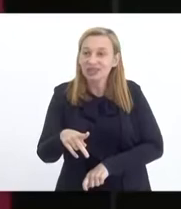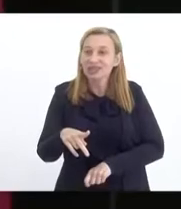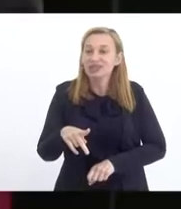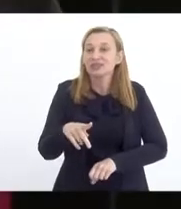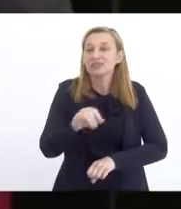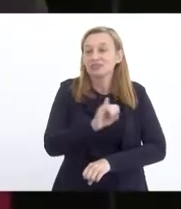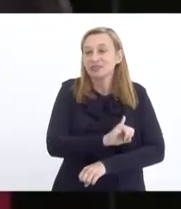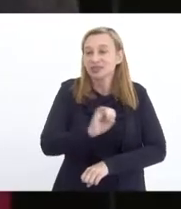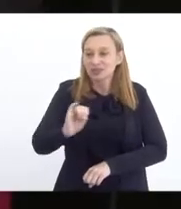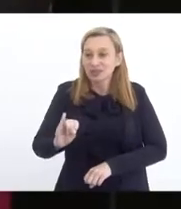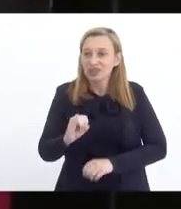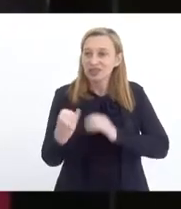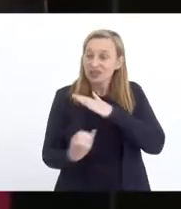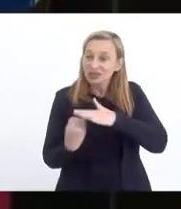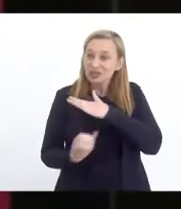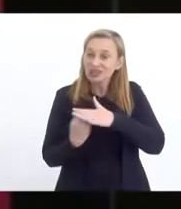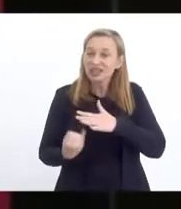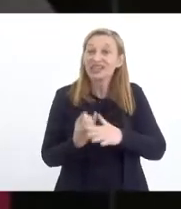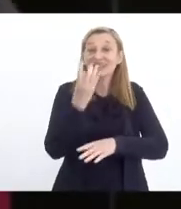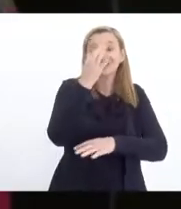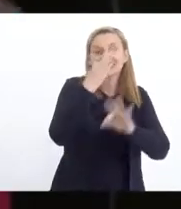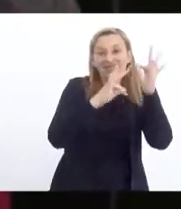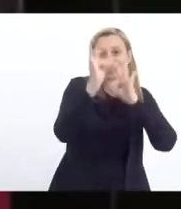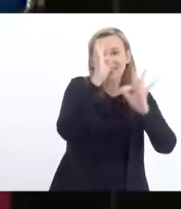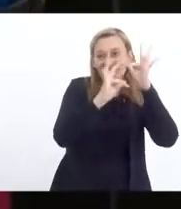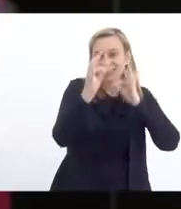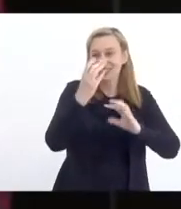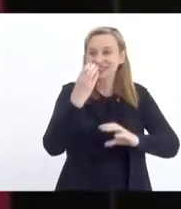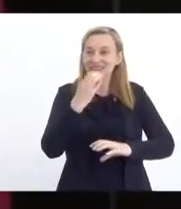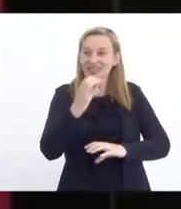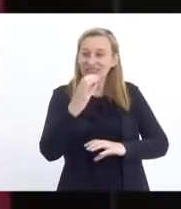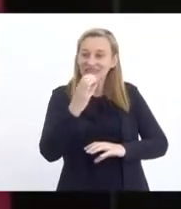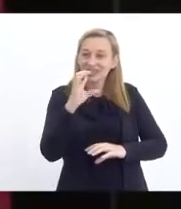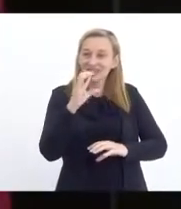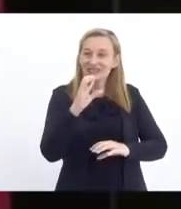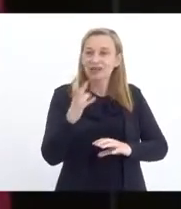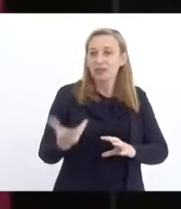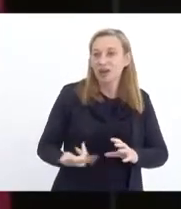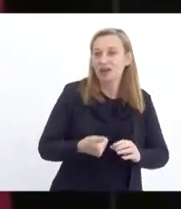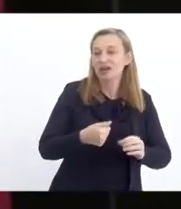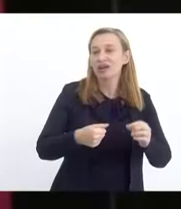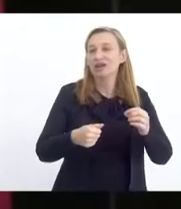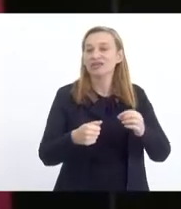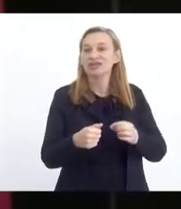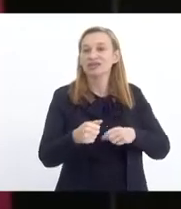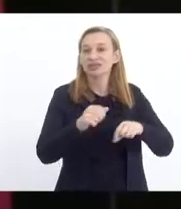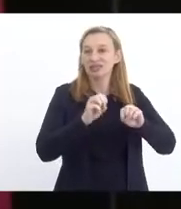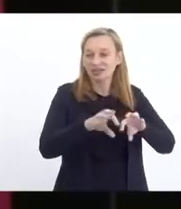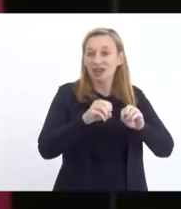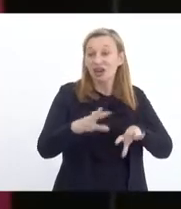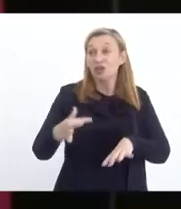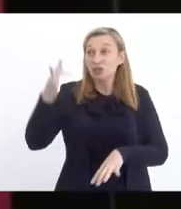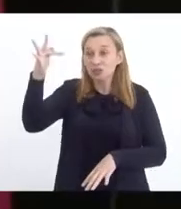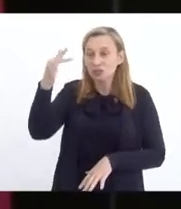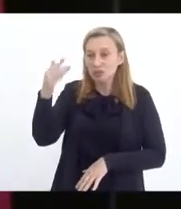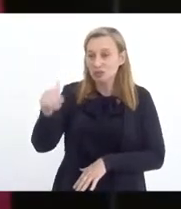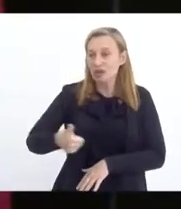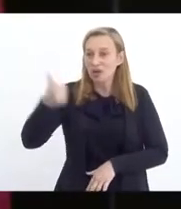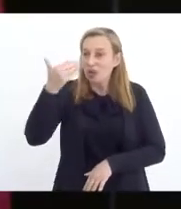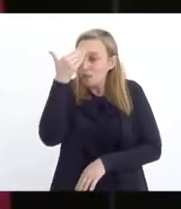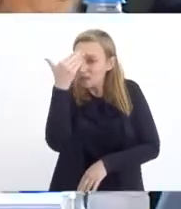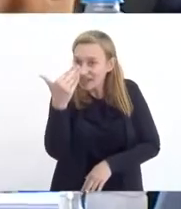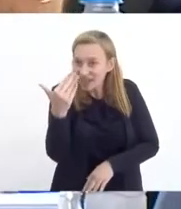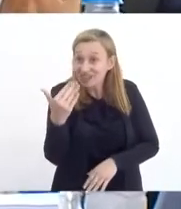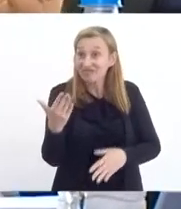instituições propondo ciência e tecnologia para melhorar a qualidade da educação, e assim a gente vai ter um futuro melhor. Muito obrigado, e você está